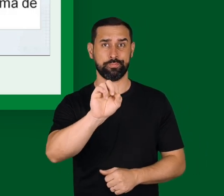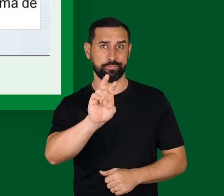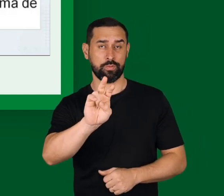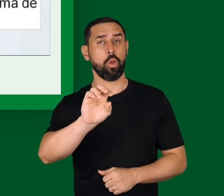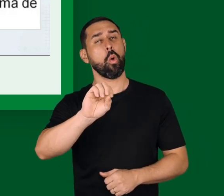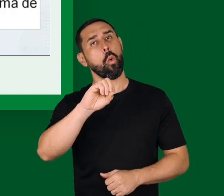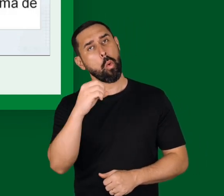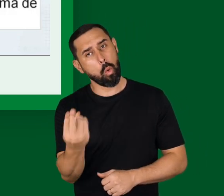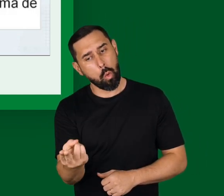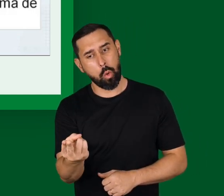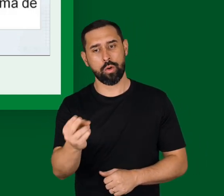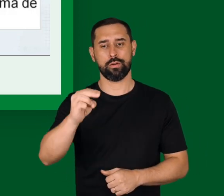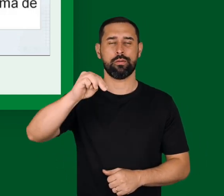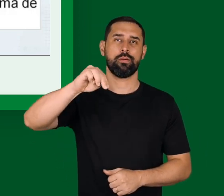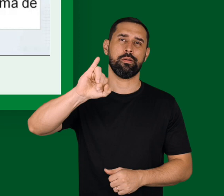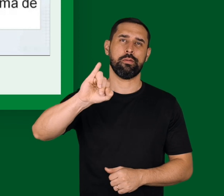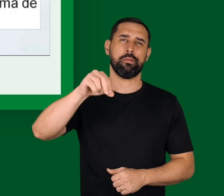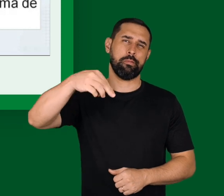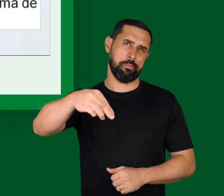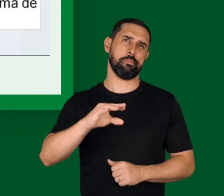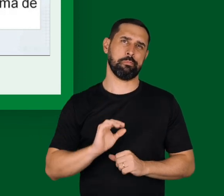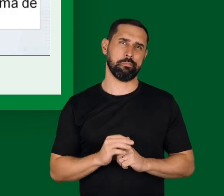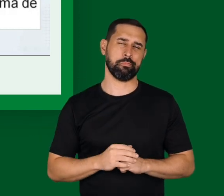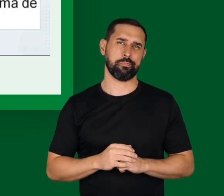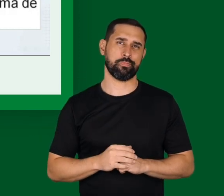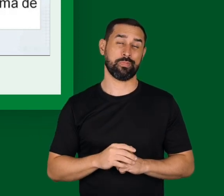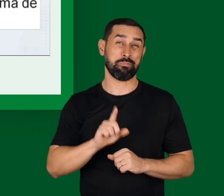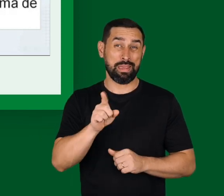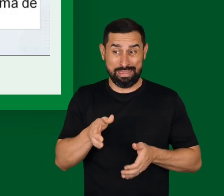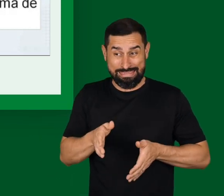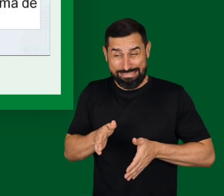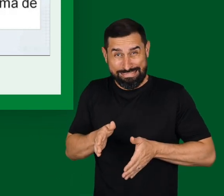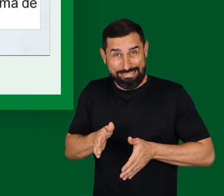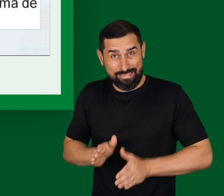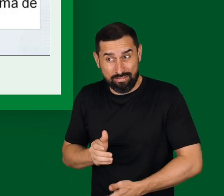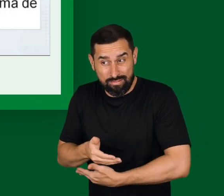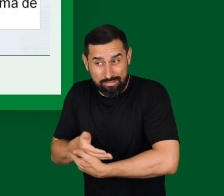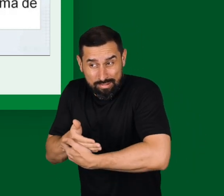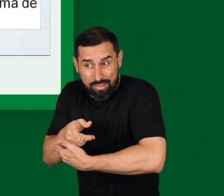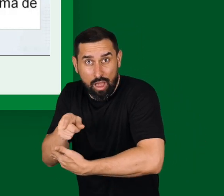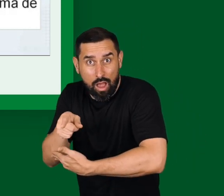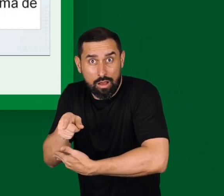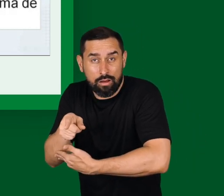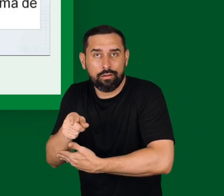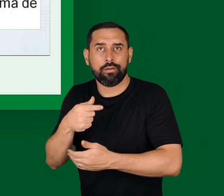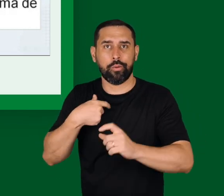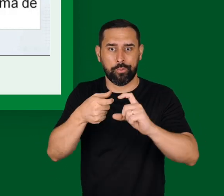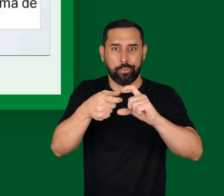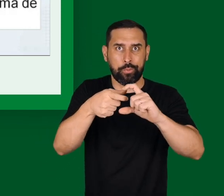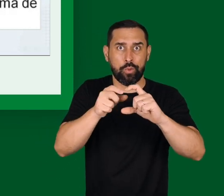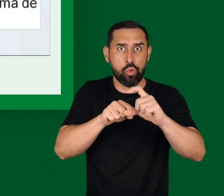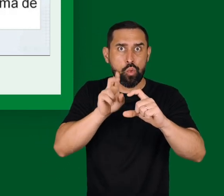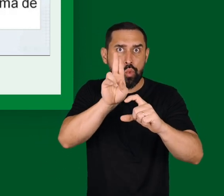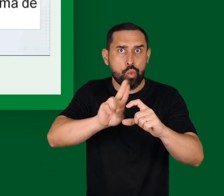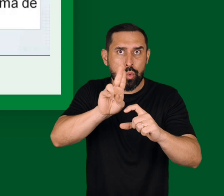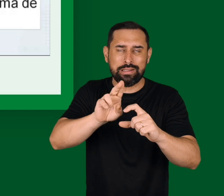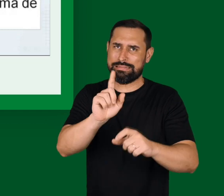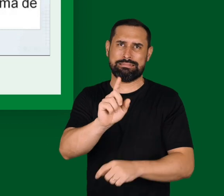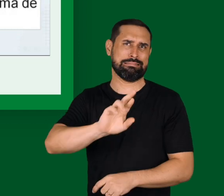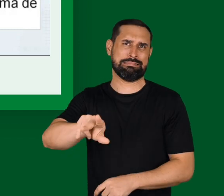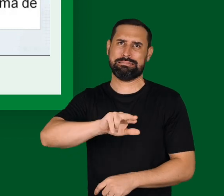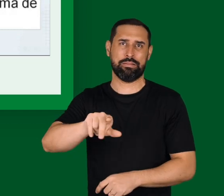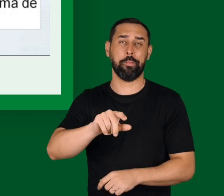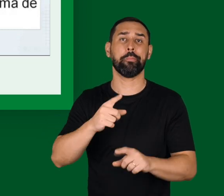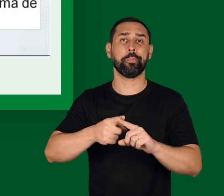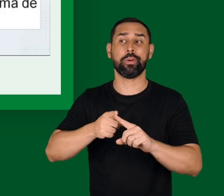tá? Lembrando que no período neonatal, raramente a gente utiliza a atropina, tá? Em especial na sala de parto,